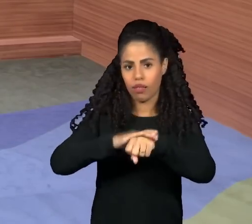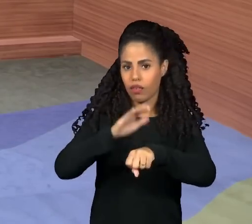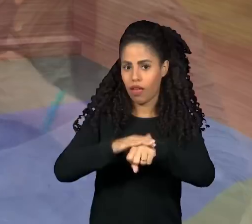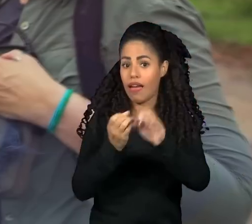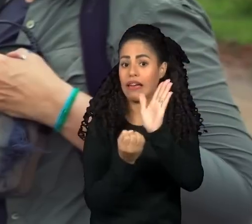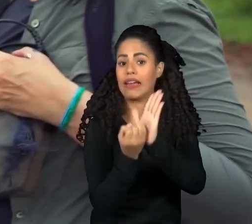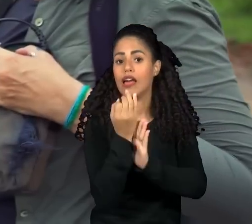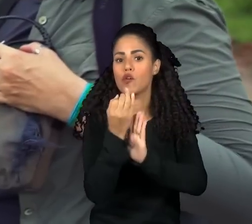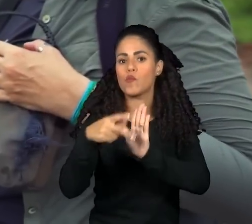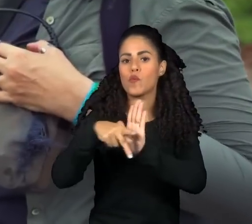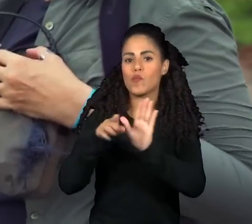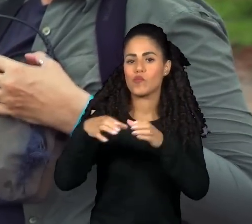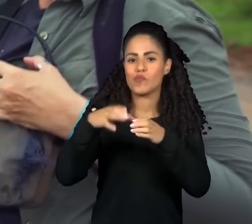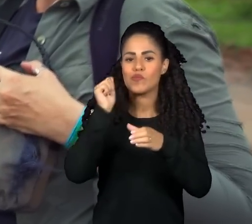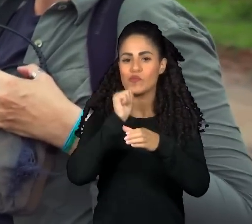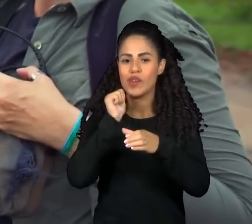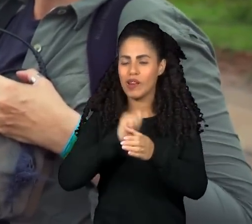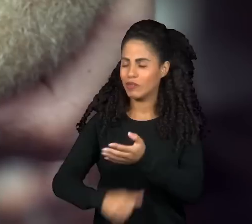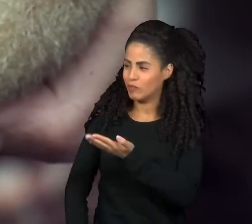mulheres.